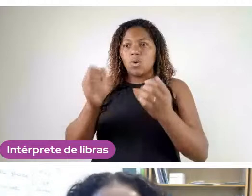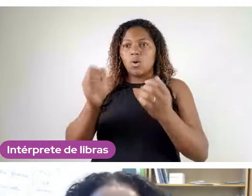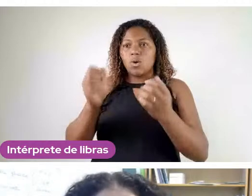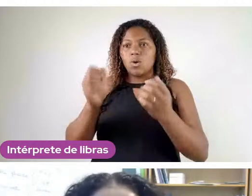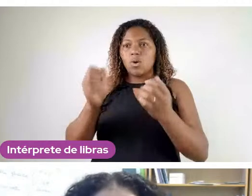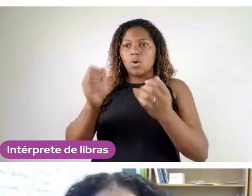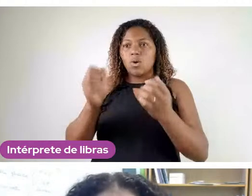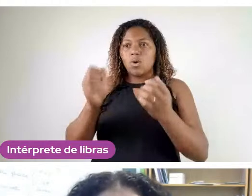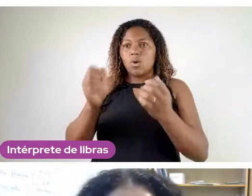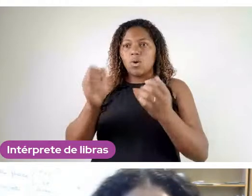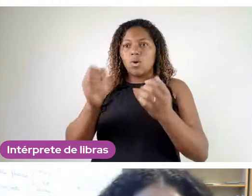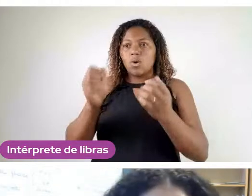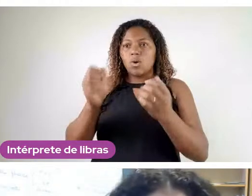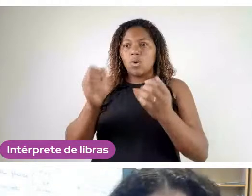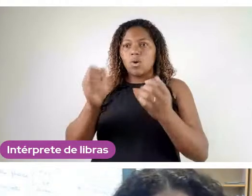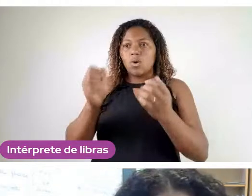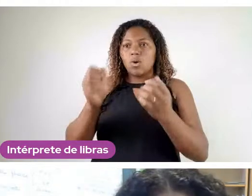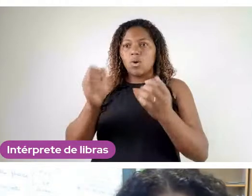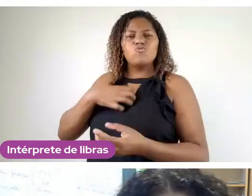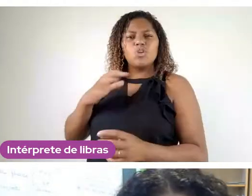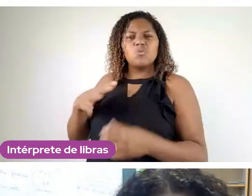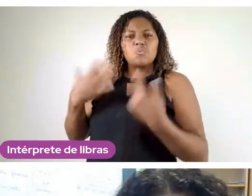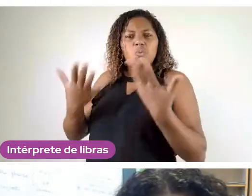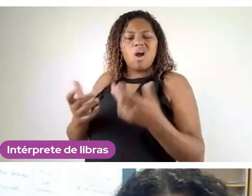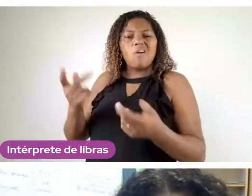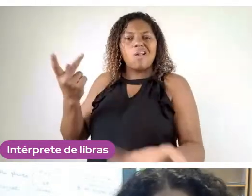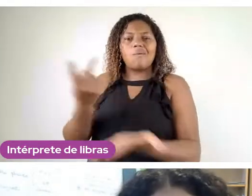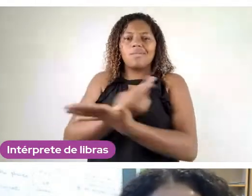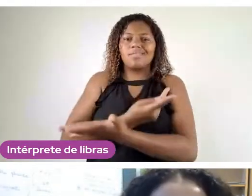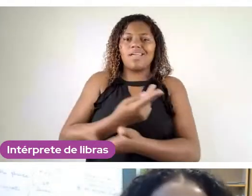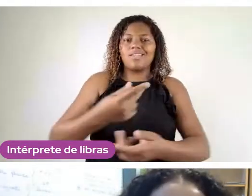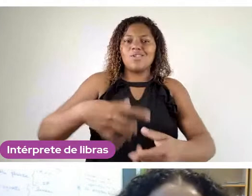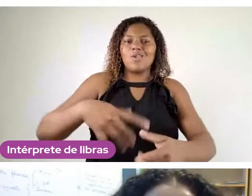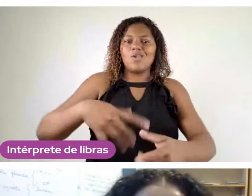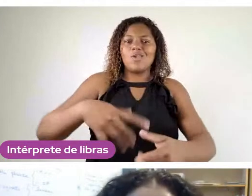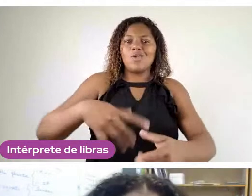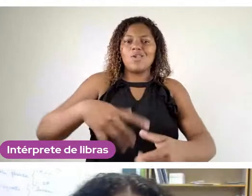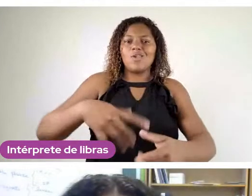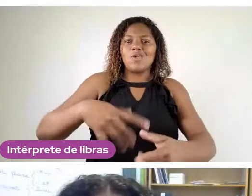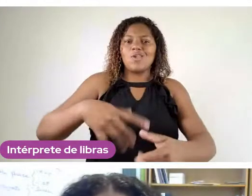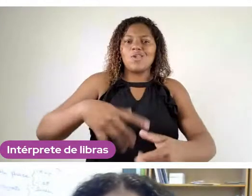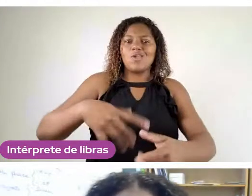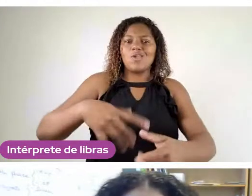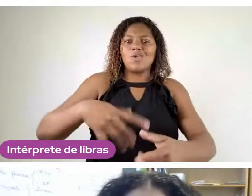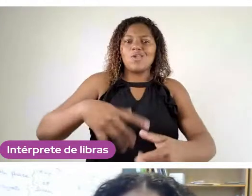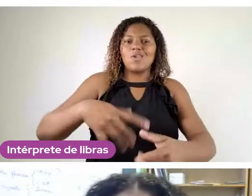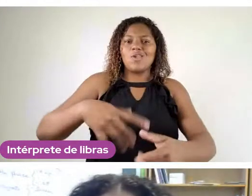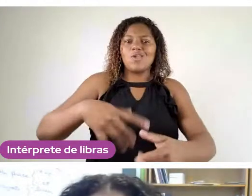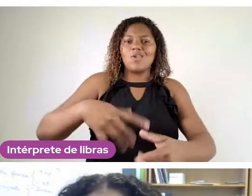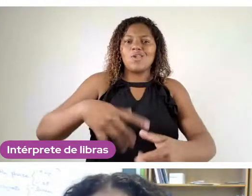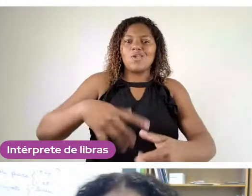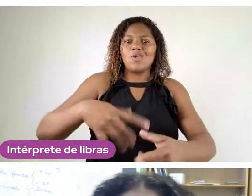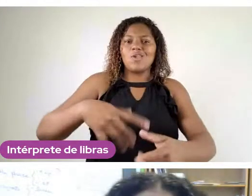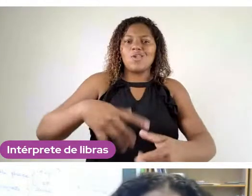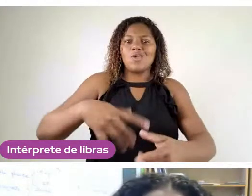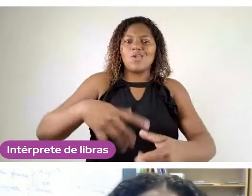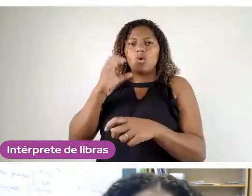exemplo, que é o causador de um mal que é a ciguatera, né? De que forma o aquecimento global vem, por um